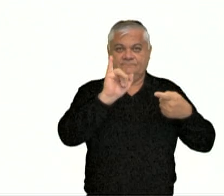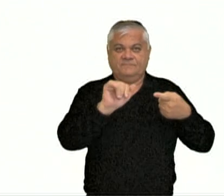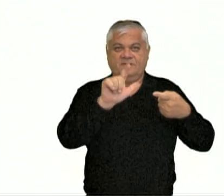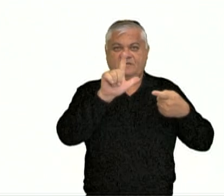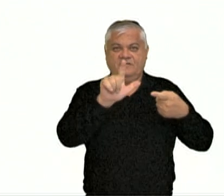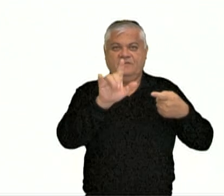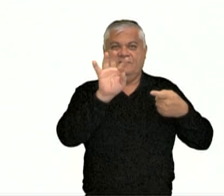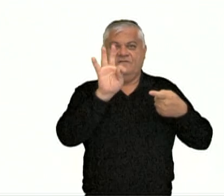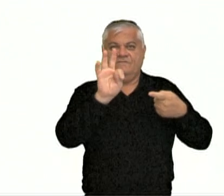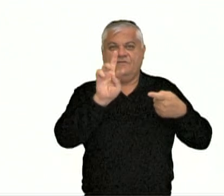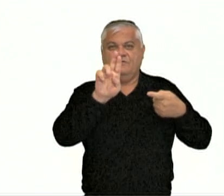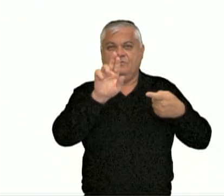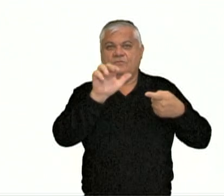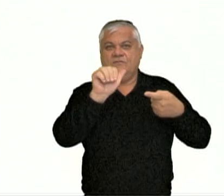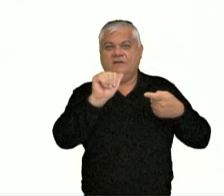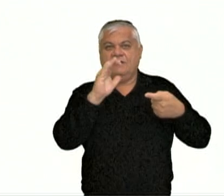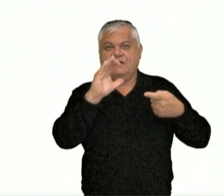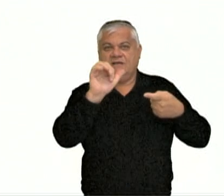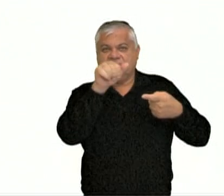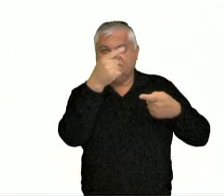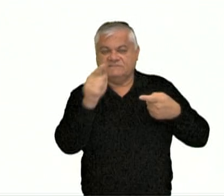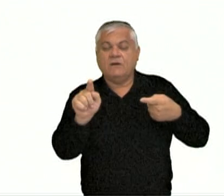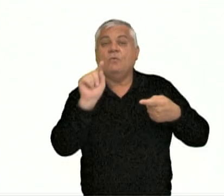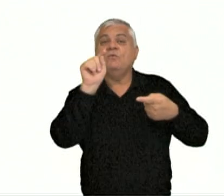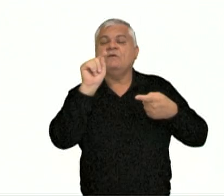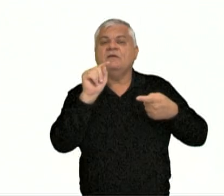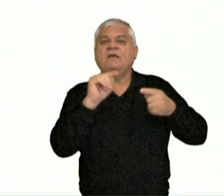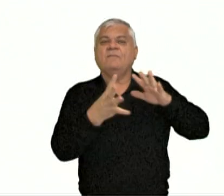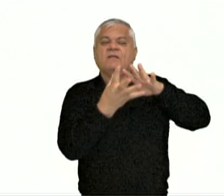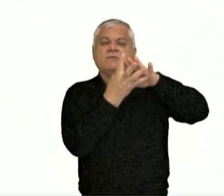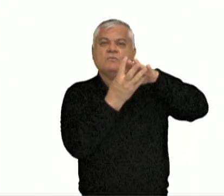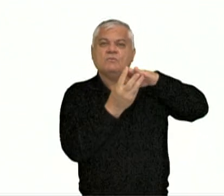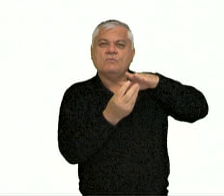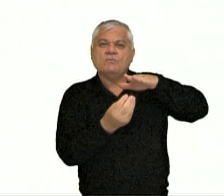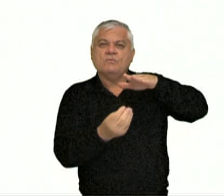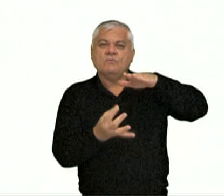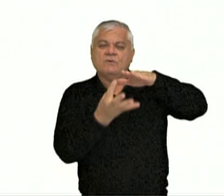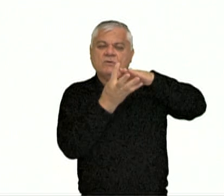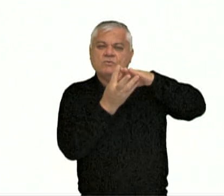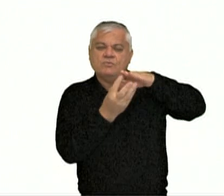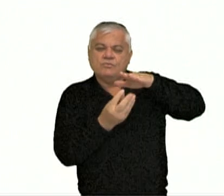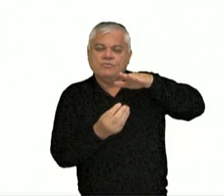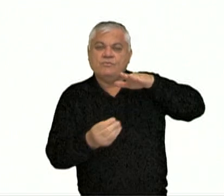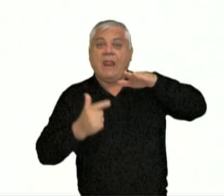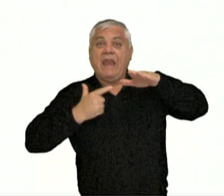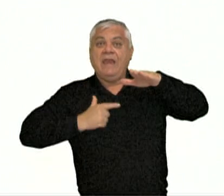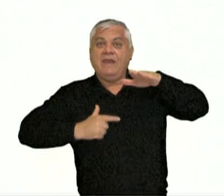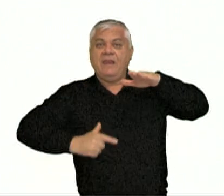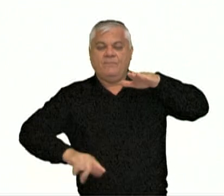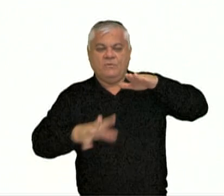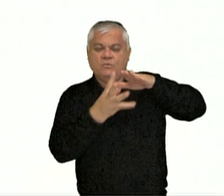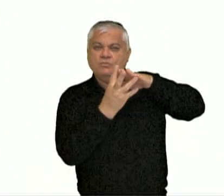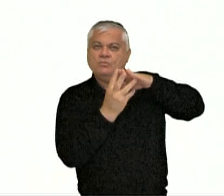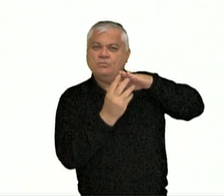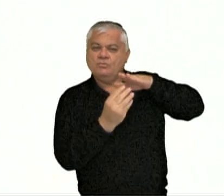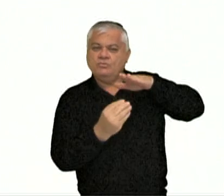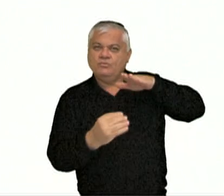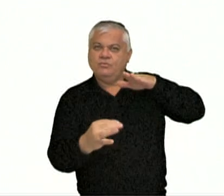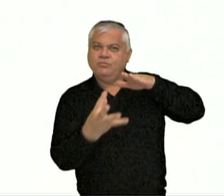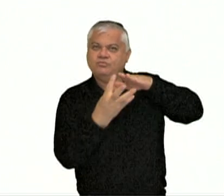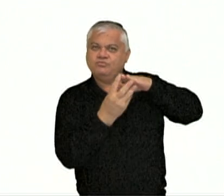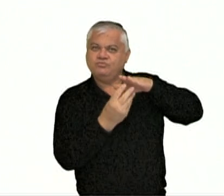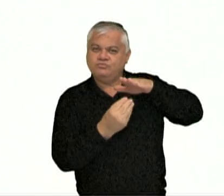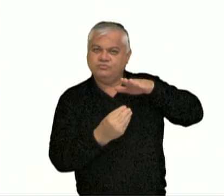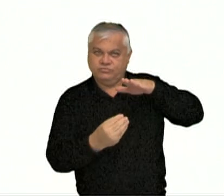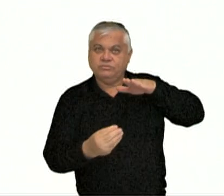chama de filtração, o nome já te sugere, né? Quer dizer que o sangue está sendo filtrado. E qual que é a importância